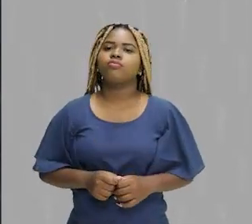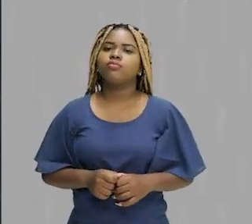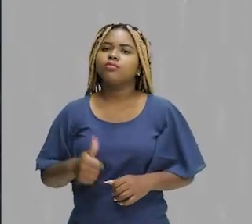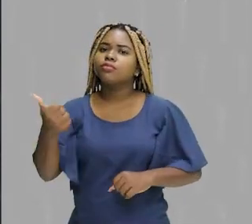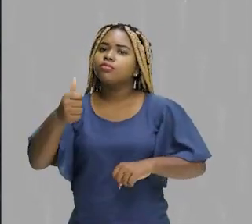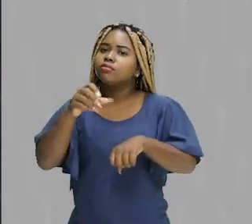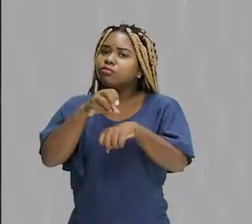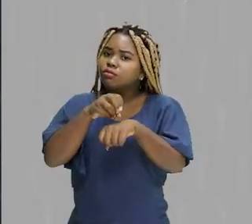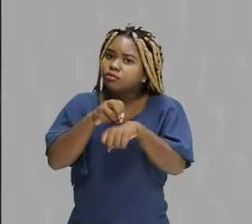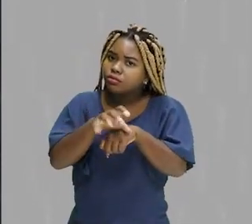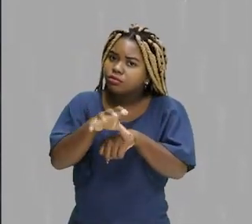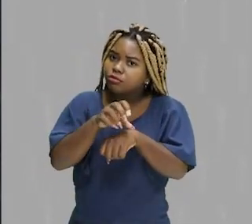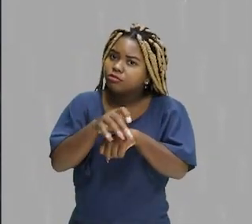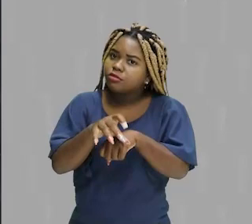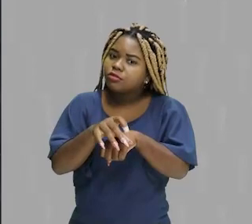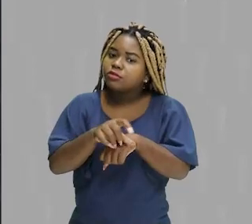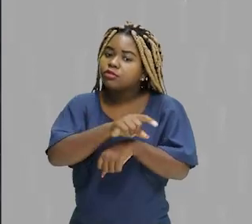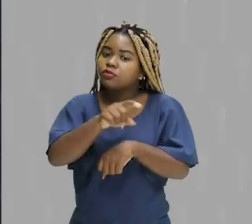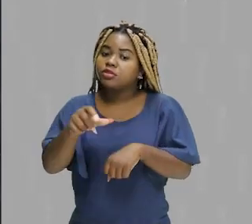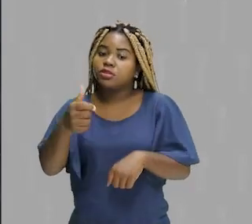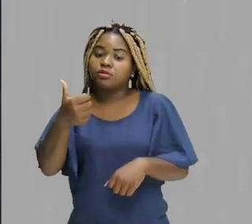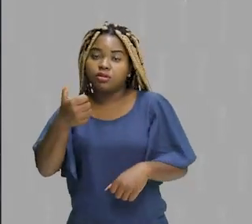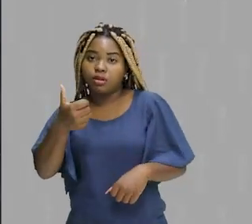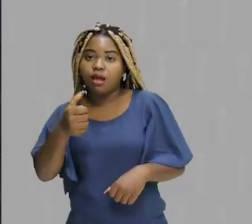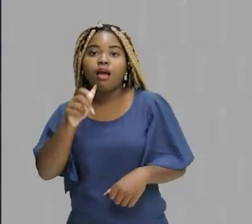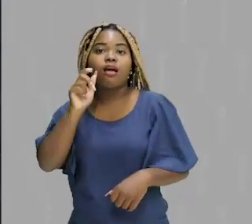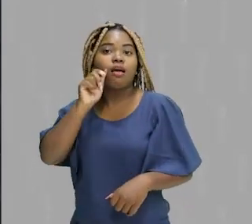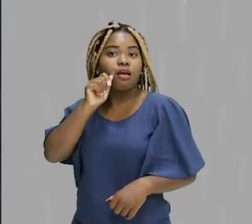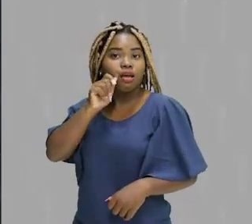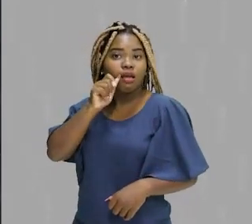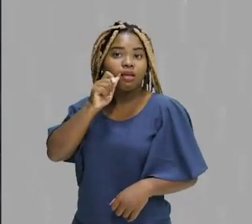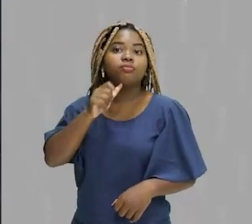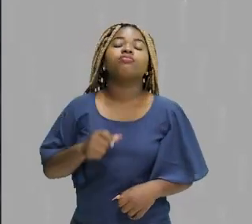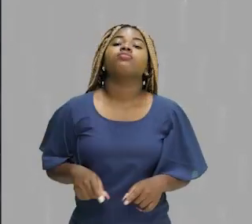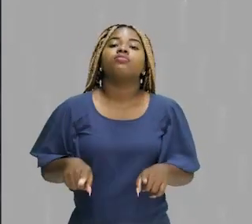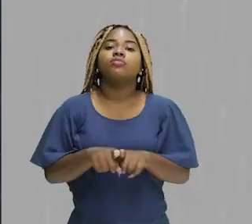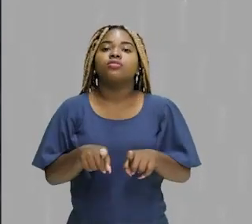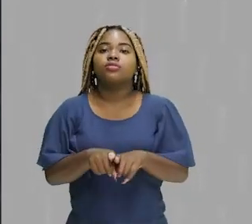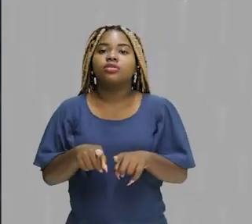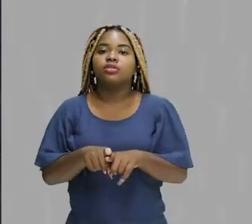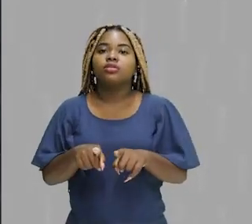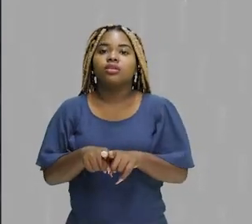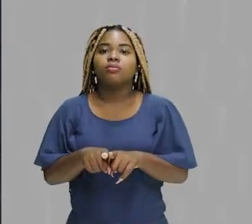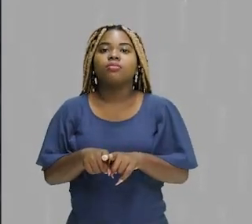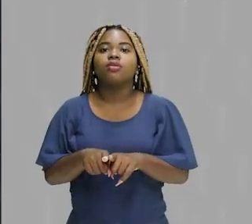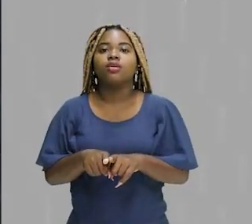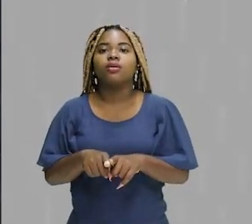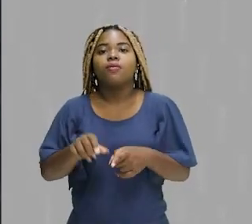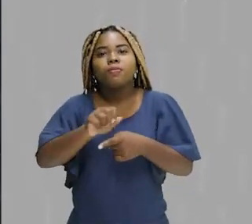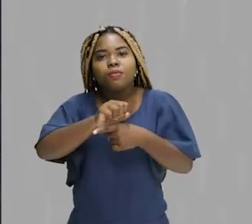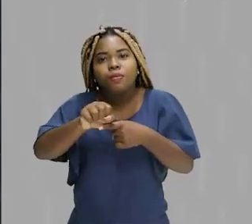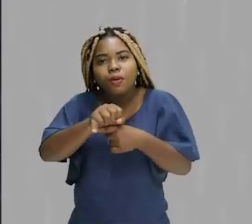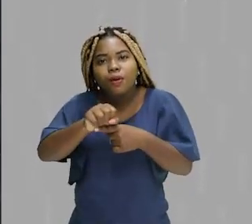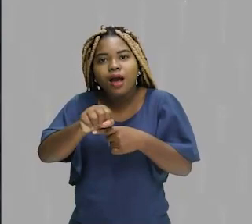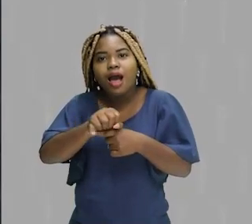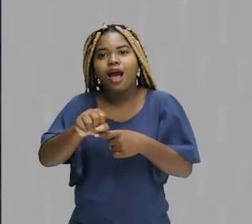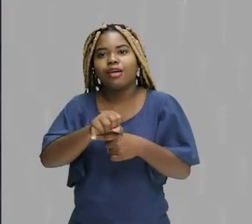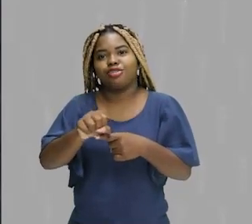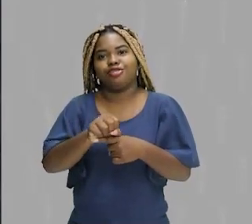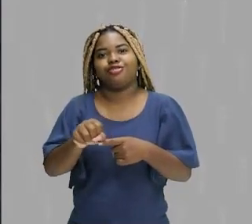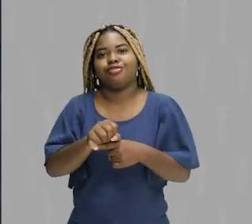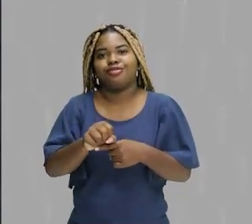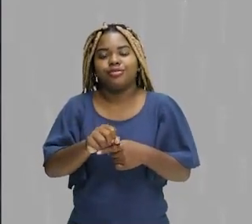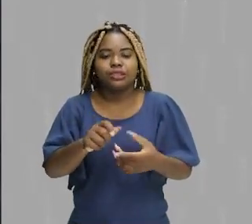dica, eu quero que você pegue o seu lápis, caneta, borracha, o seu caderno, para você fazer suas devidas